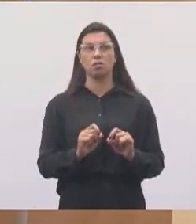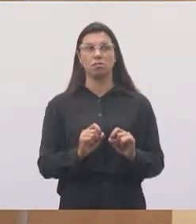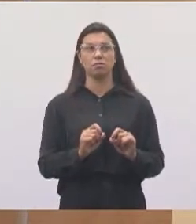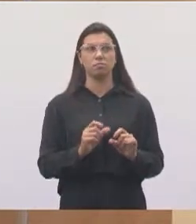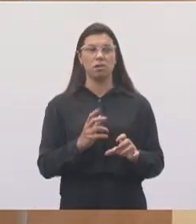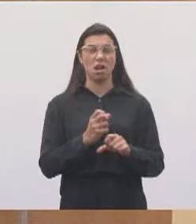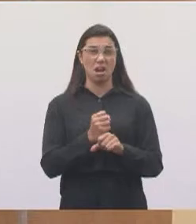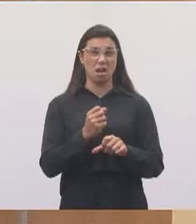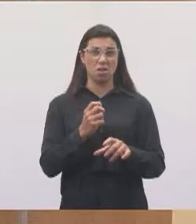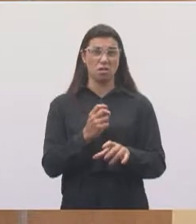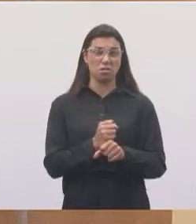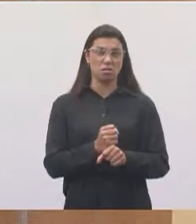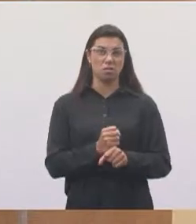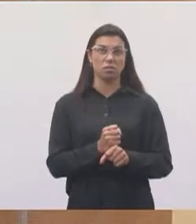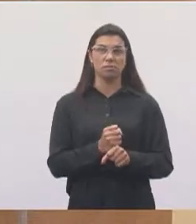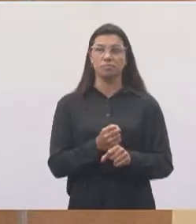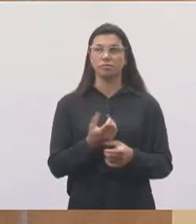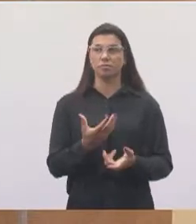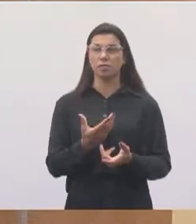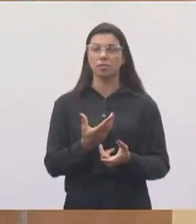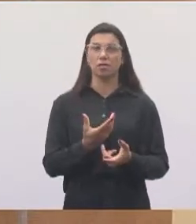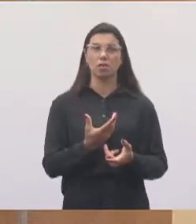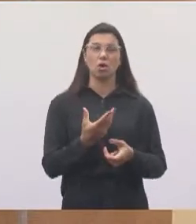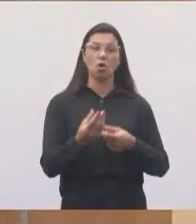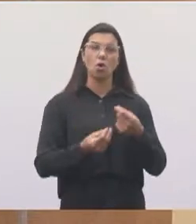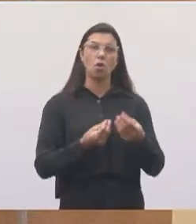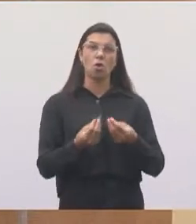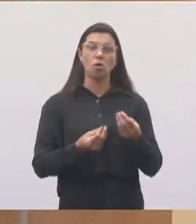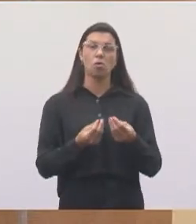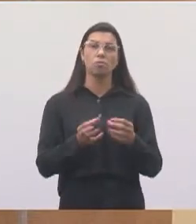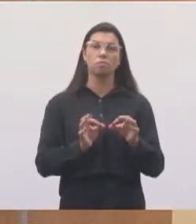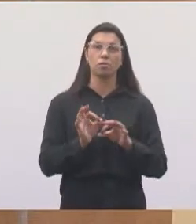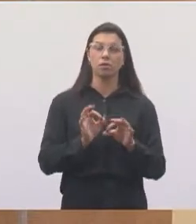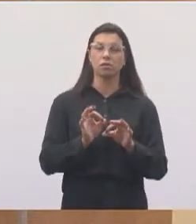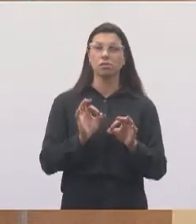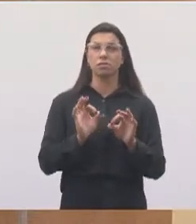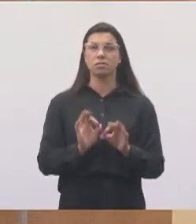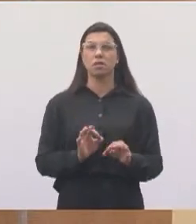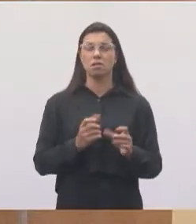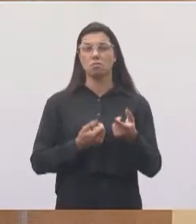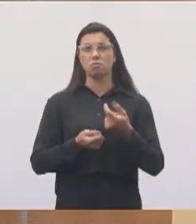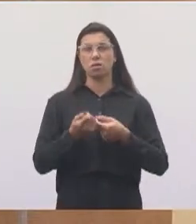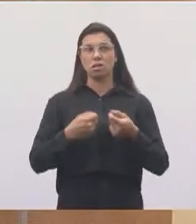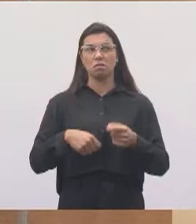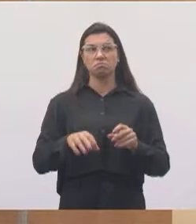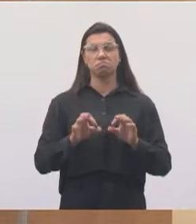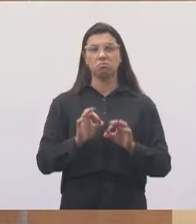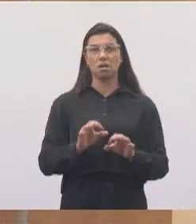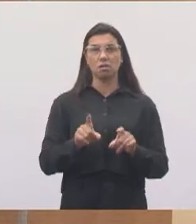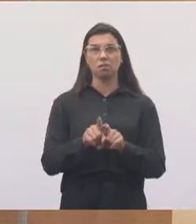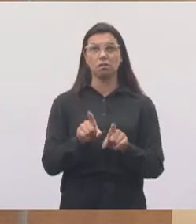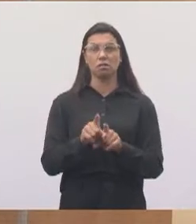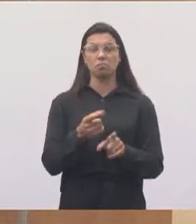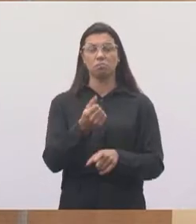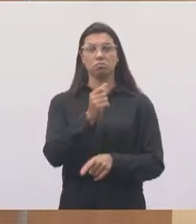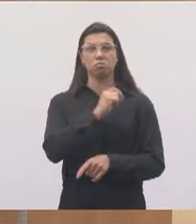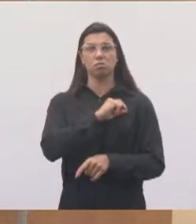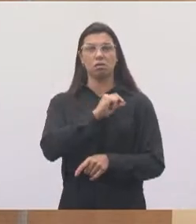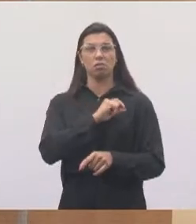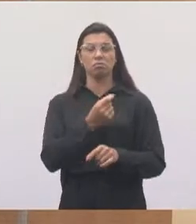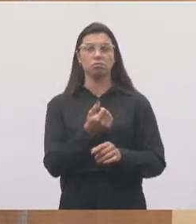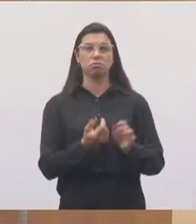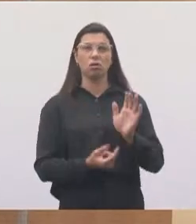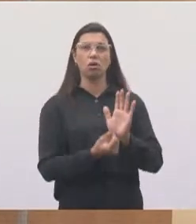equacionamento do déficit da maneira menos onerosa ao município, financeira e